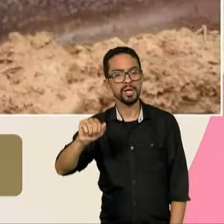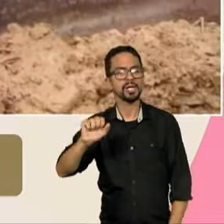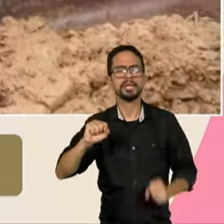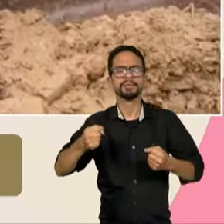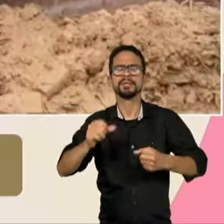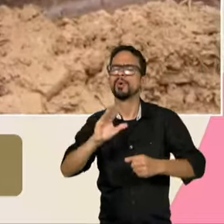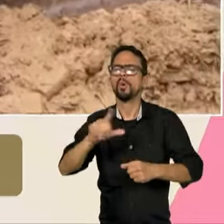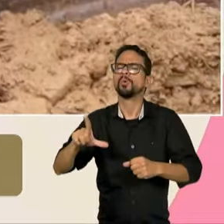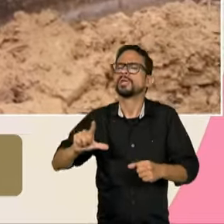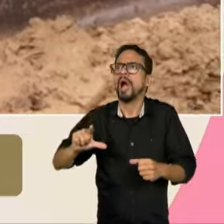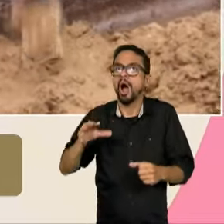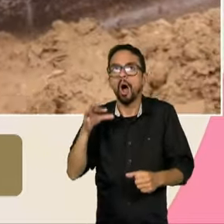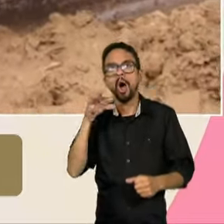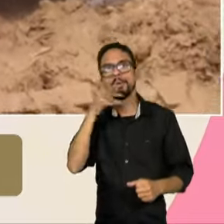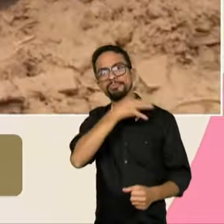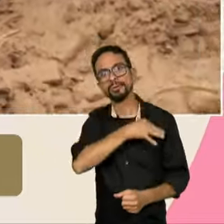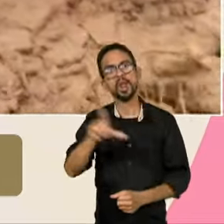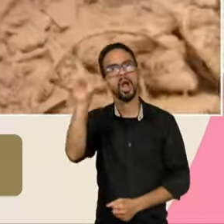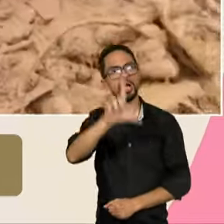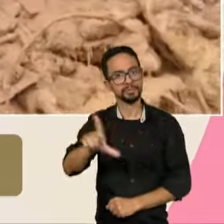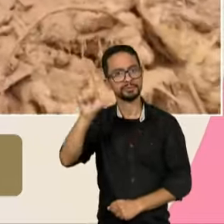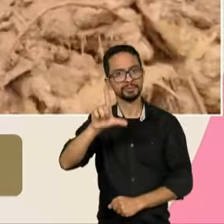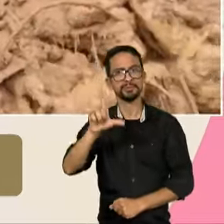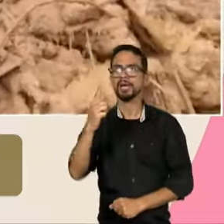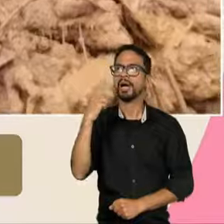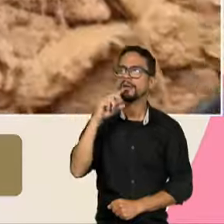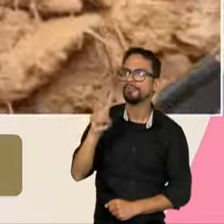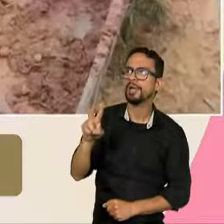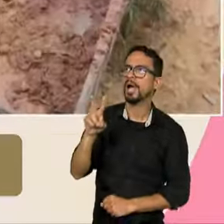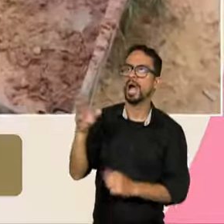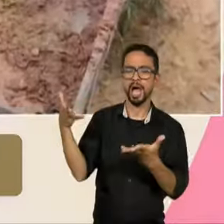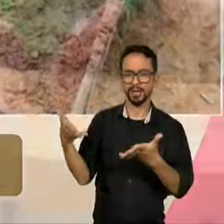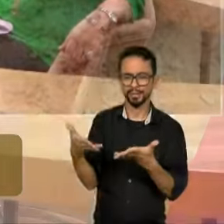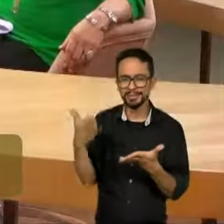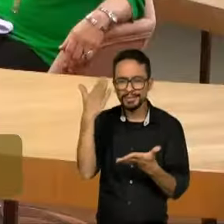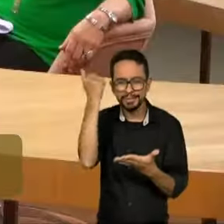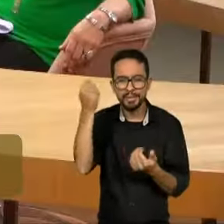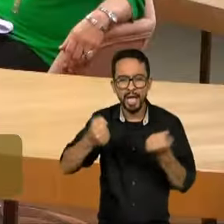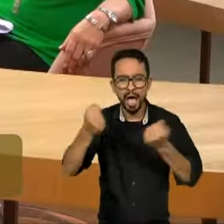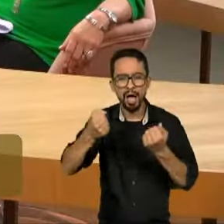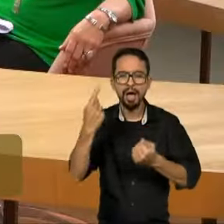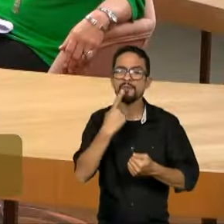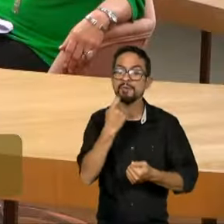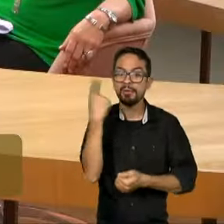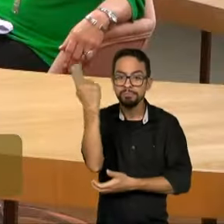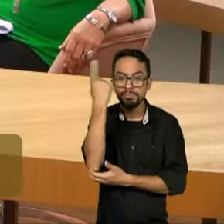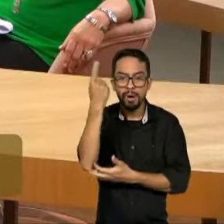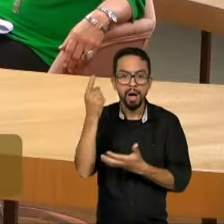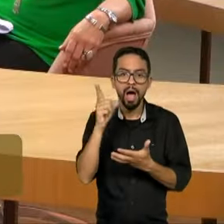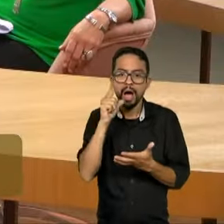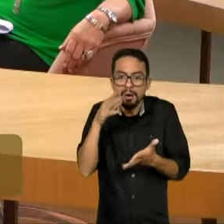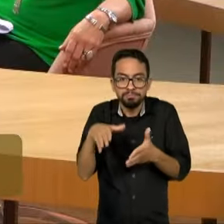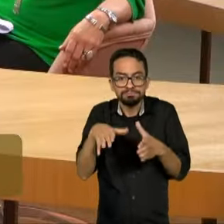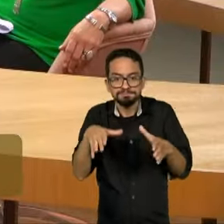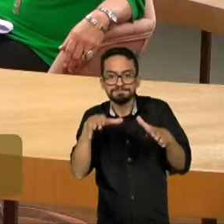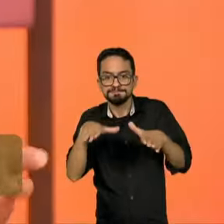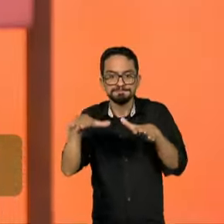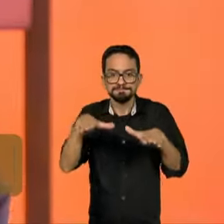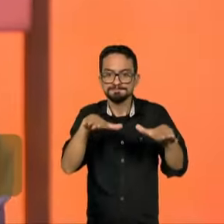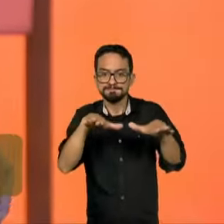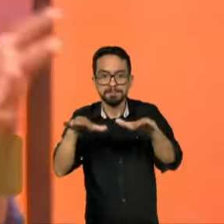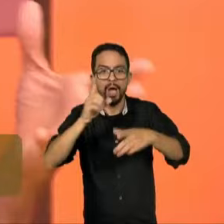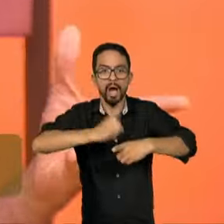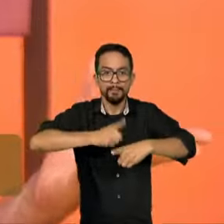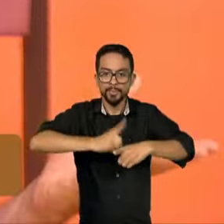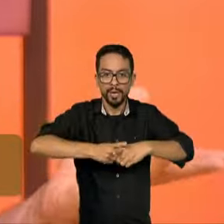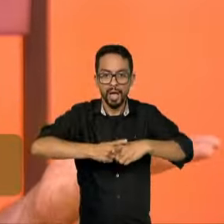isso? Porque é óbvio, a gente viu uma ambulância em Espírito Santo agora, esse final de semana, boiando do SAMU, porque não chegava no lugar,